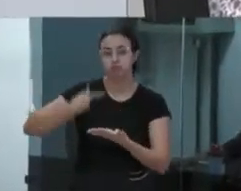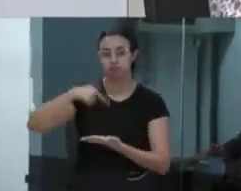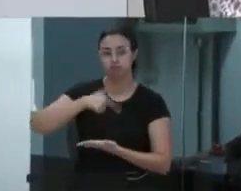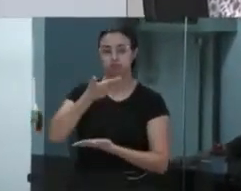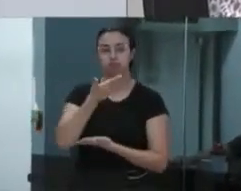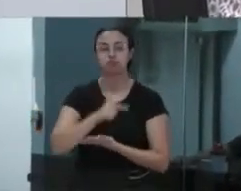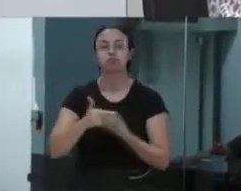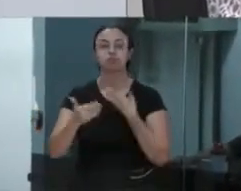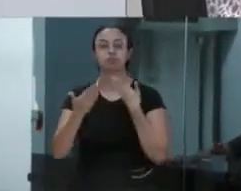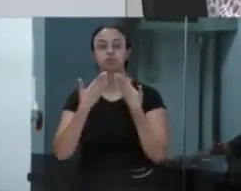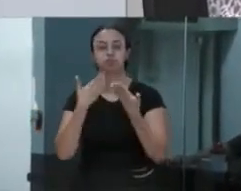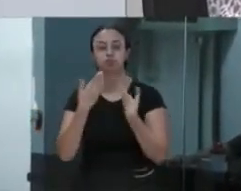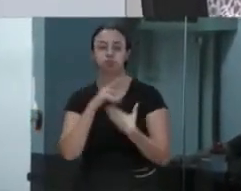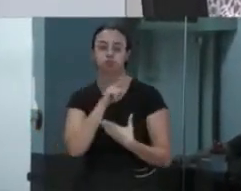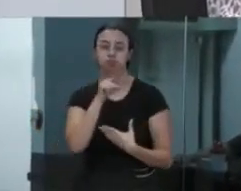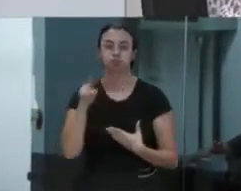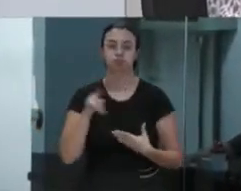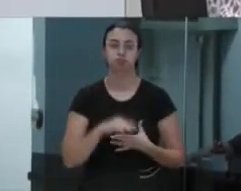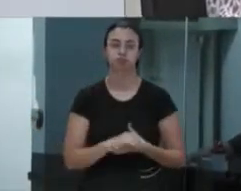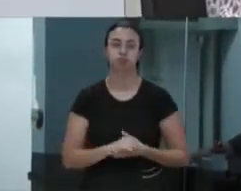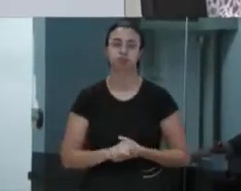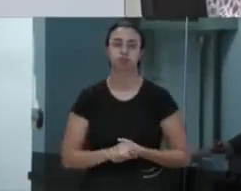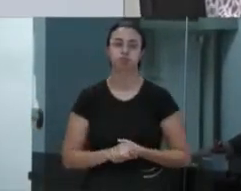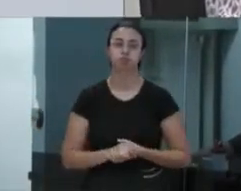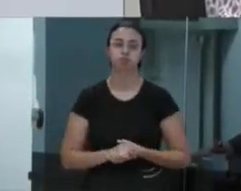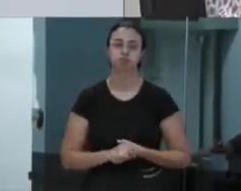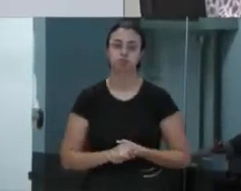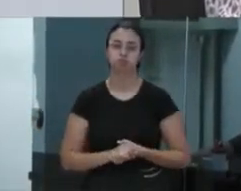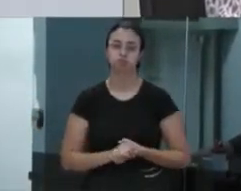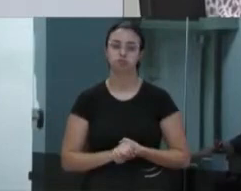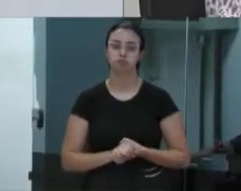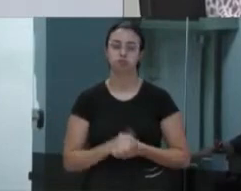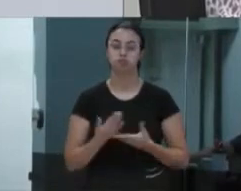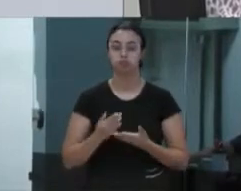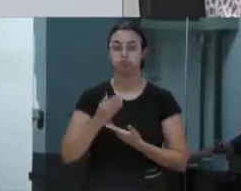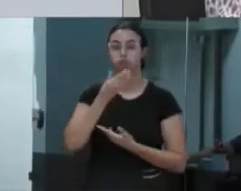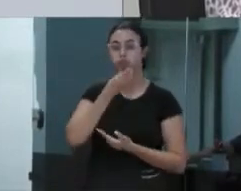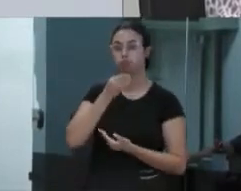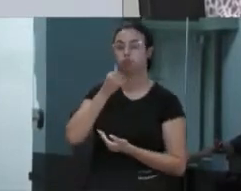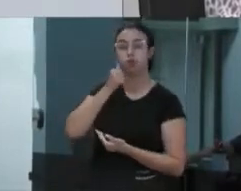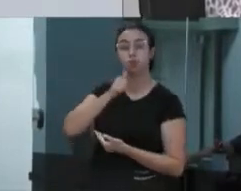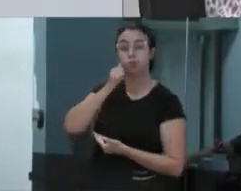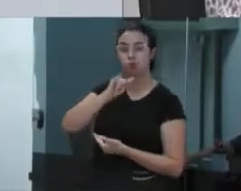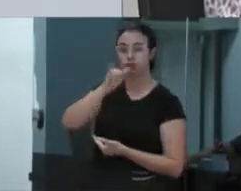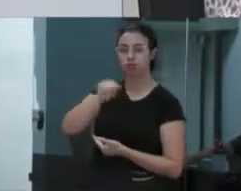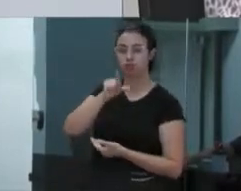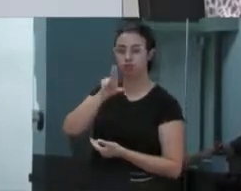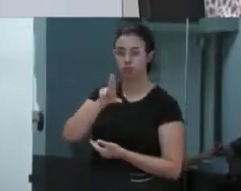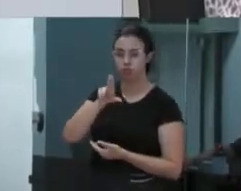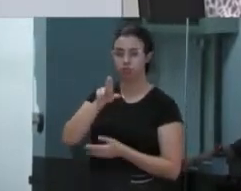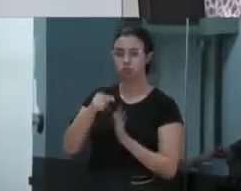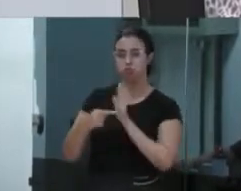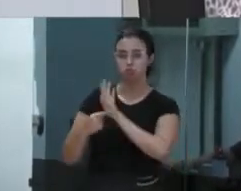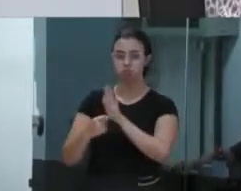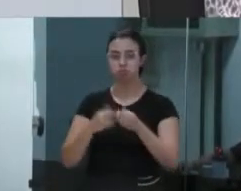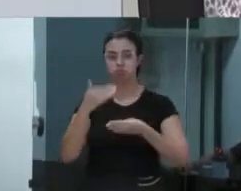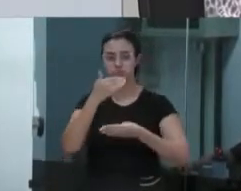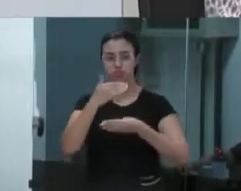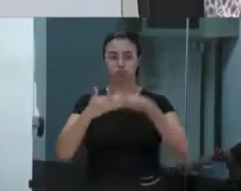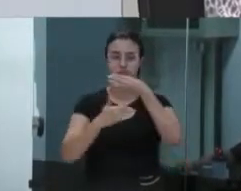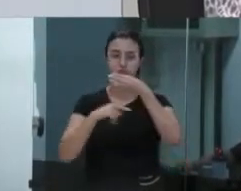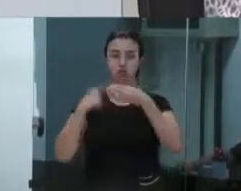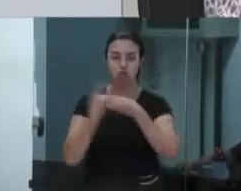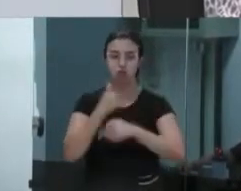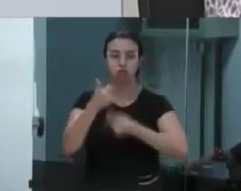novamente conversando com vocês. Como a Ju trouxe no slide, o nosso papel ele acaba sendo restrito